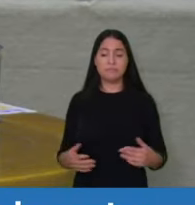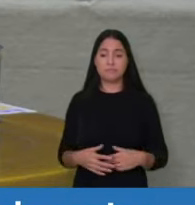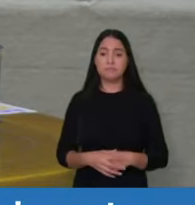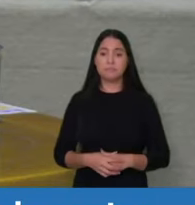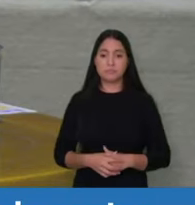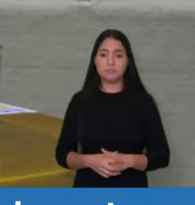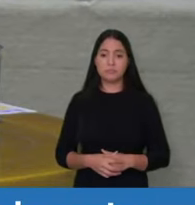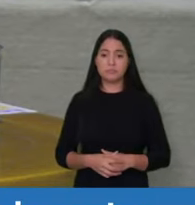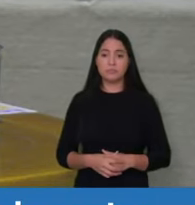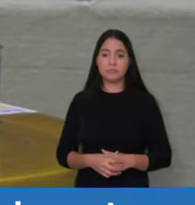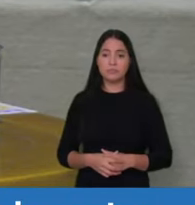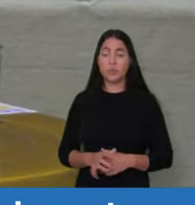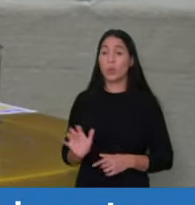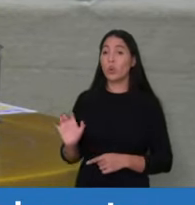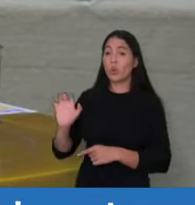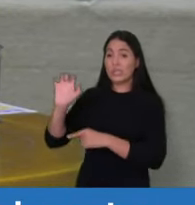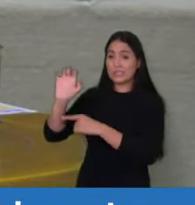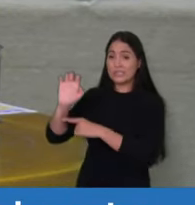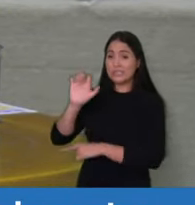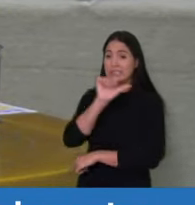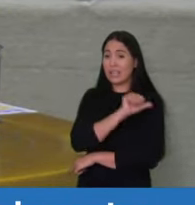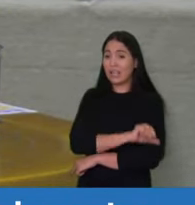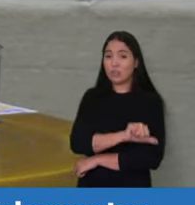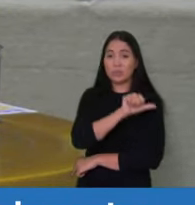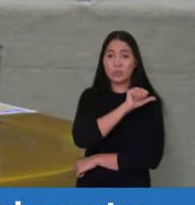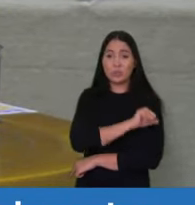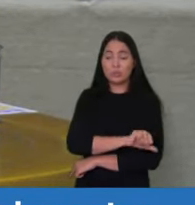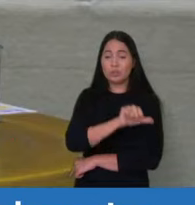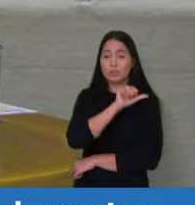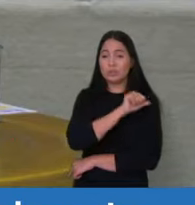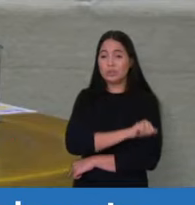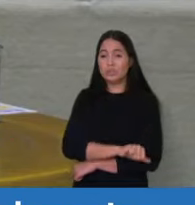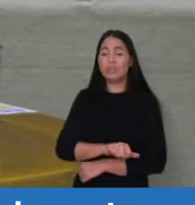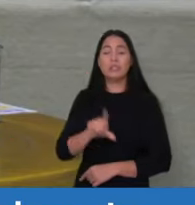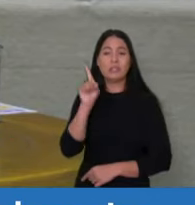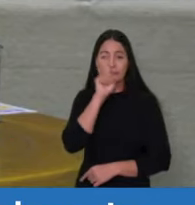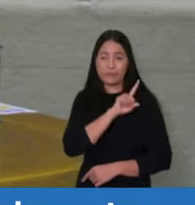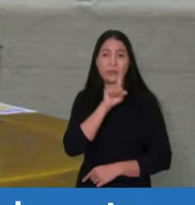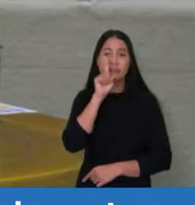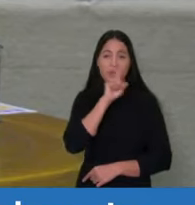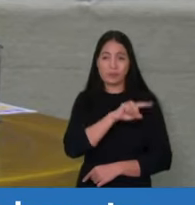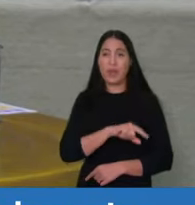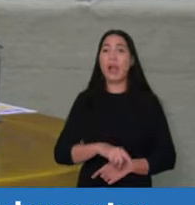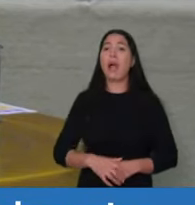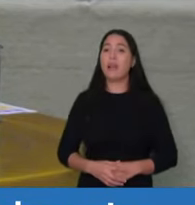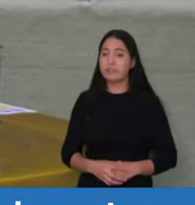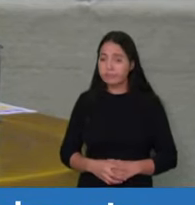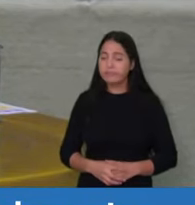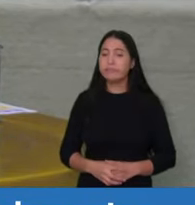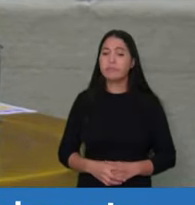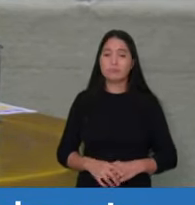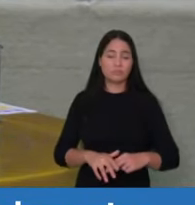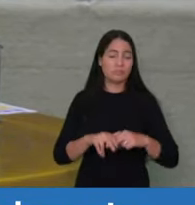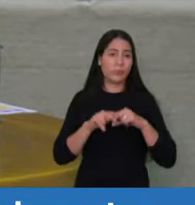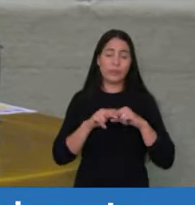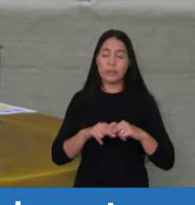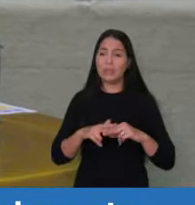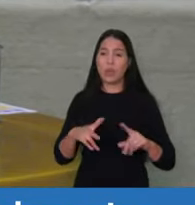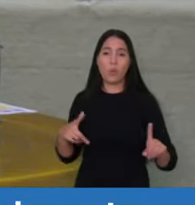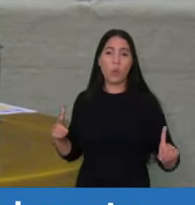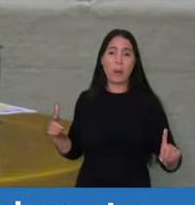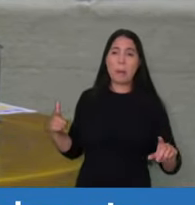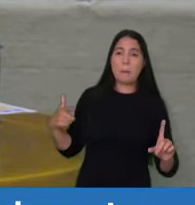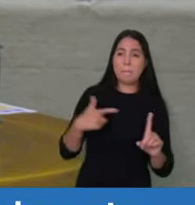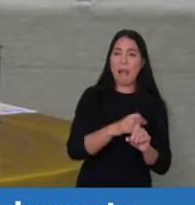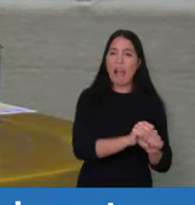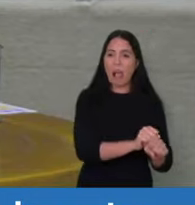O Estado do Rio de Janeiro falhou miseravelmente quando não evitou esse assassinato.